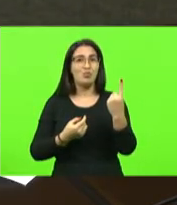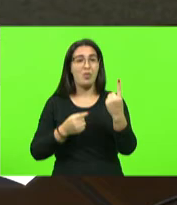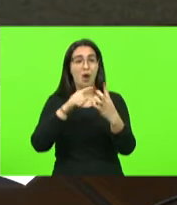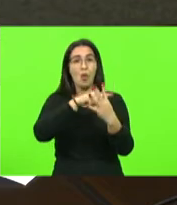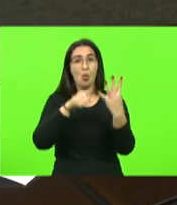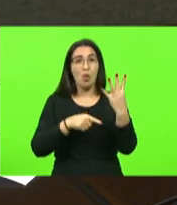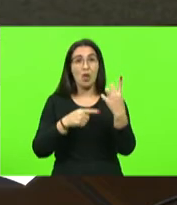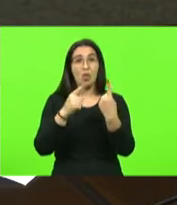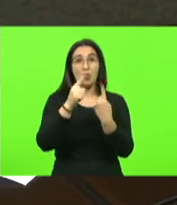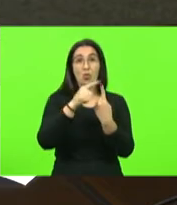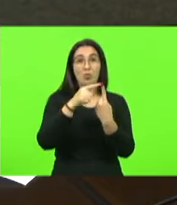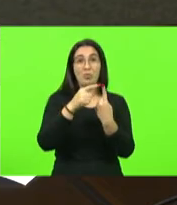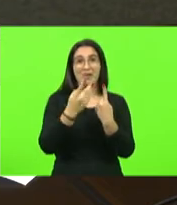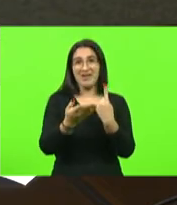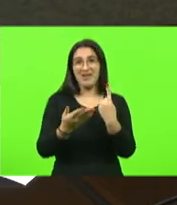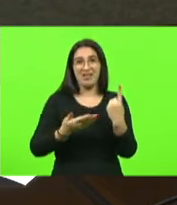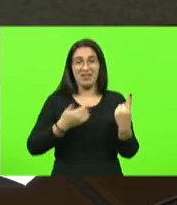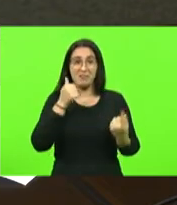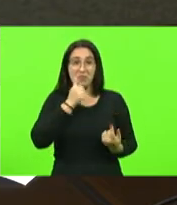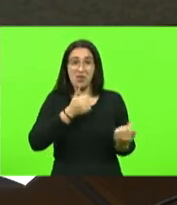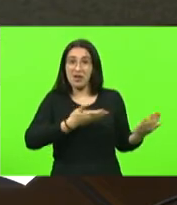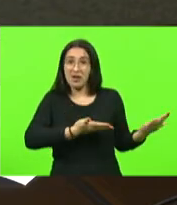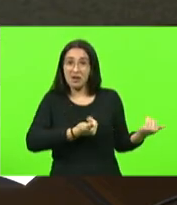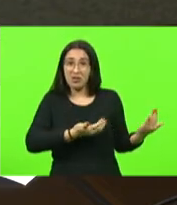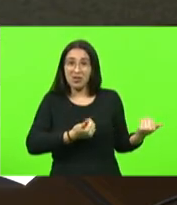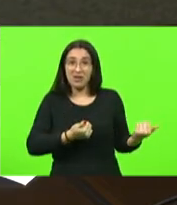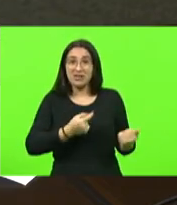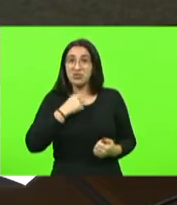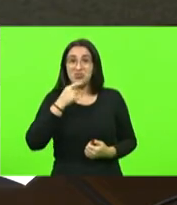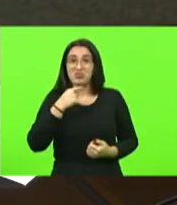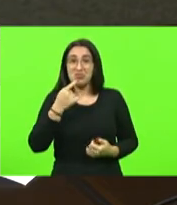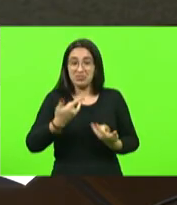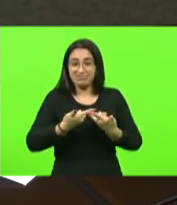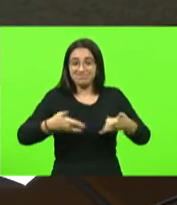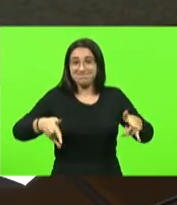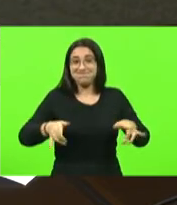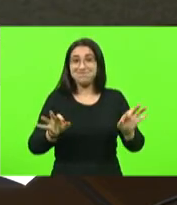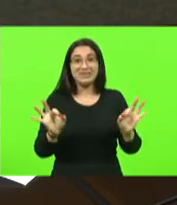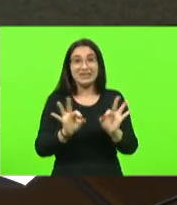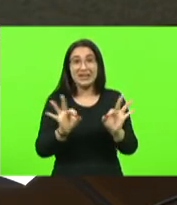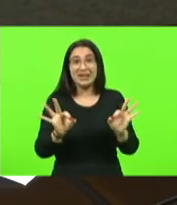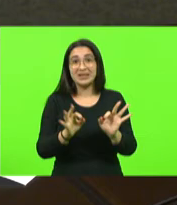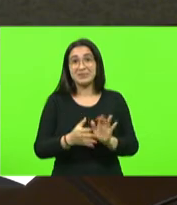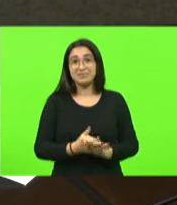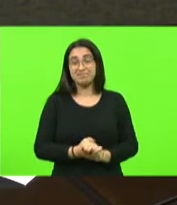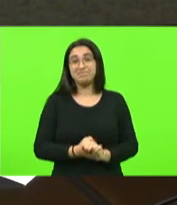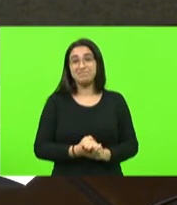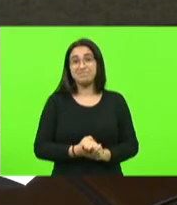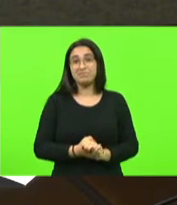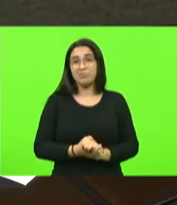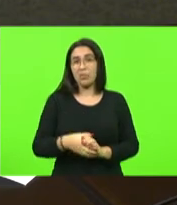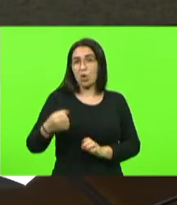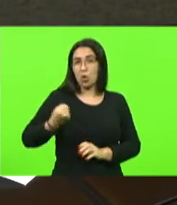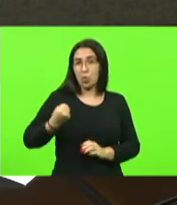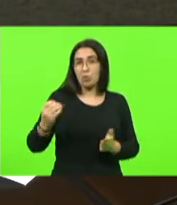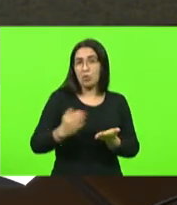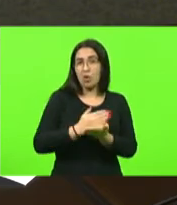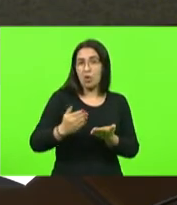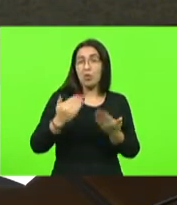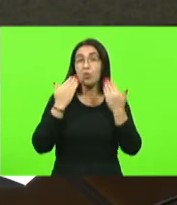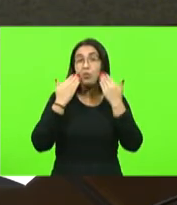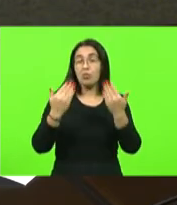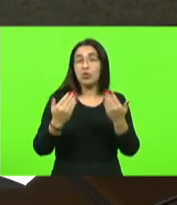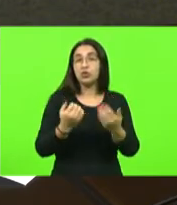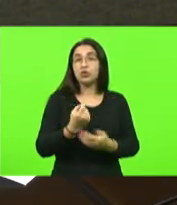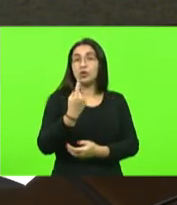acesso a absorventes. Foi bem lembrado aqui pela deputada Ada, que propôs o projeto de lei. Temos dados mostrando que 1,5 milhão